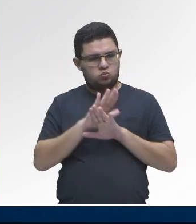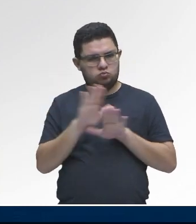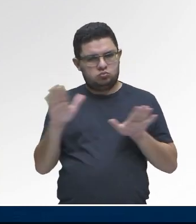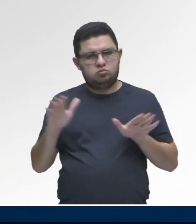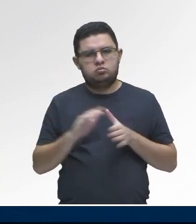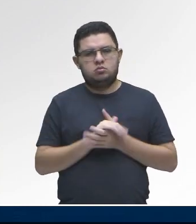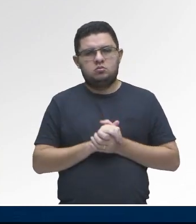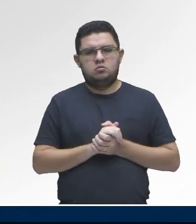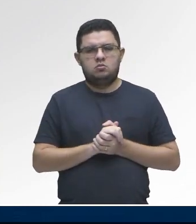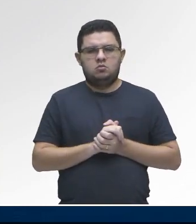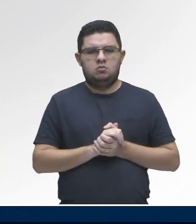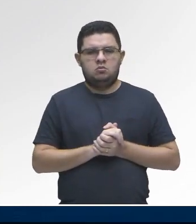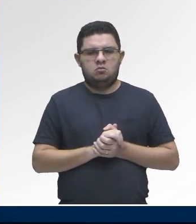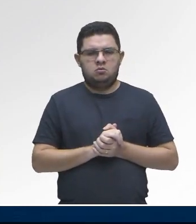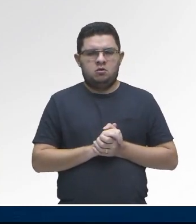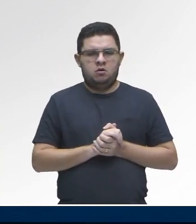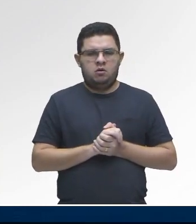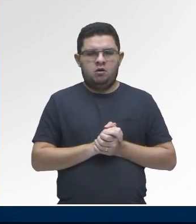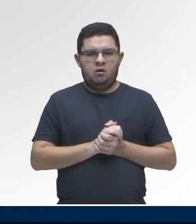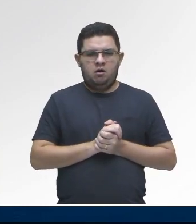Você coloca no denominador